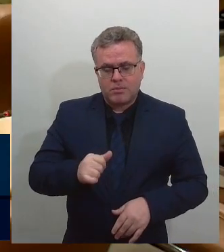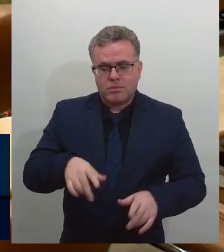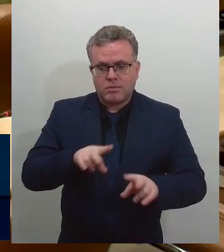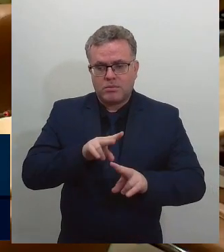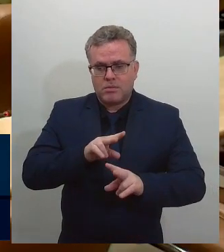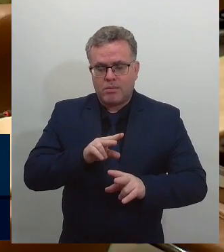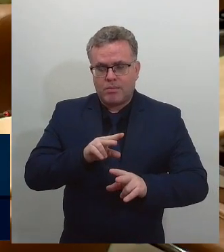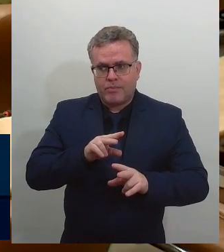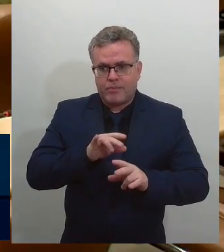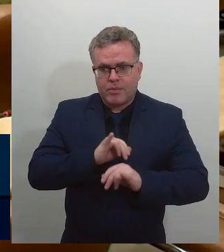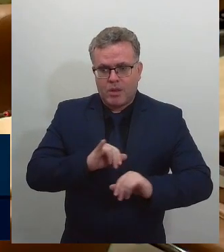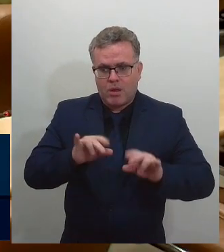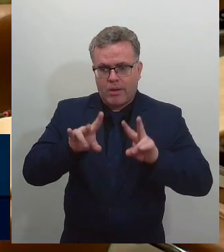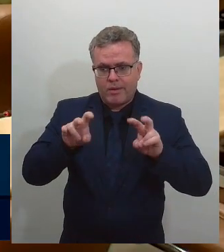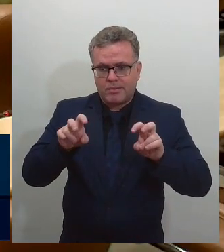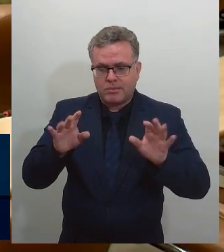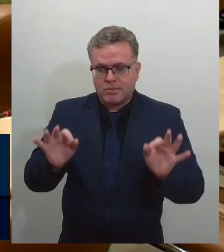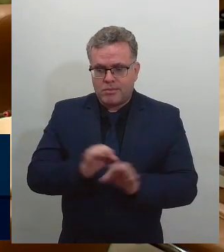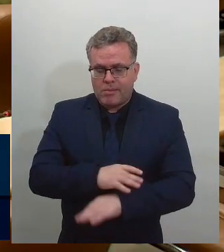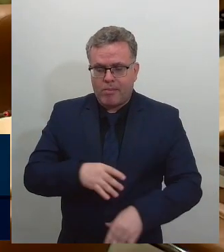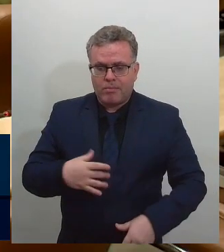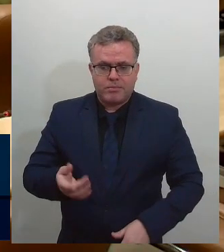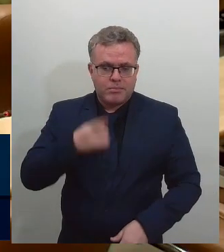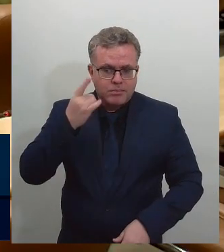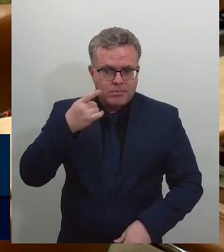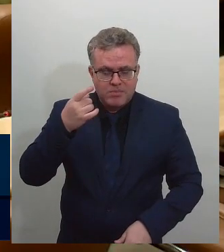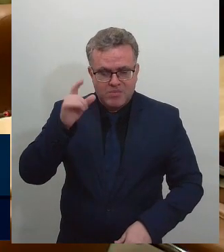o deputado Luciano Pimentel.